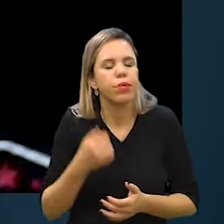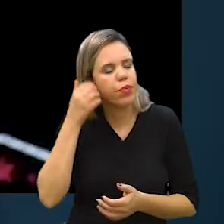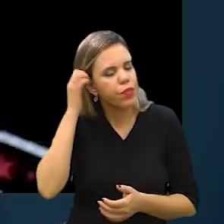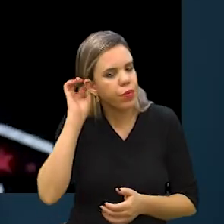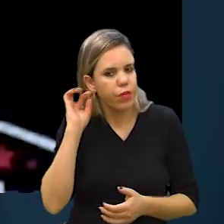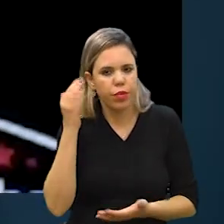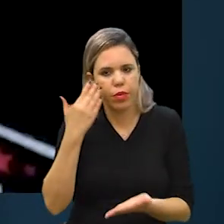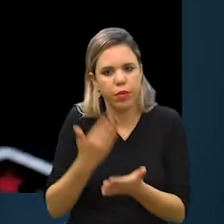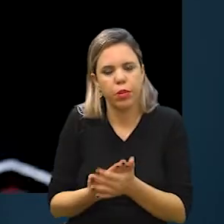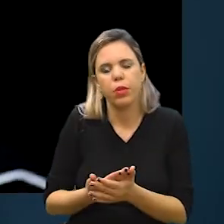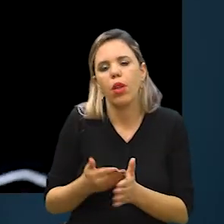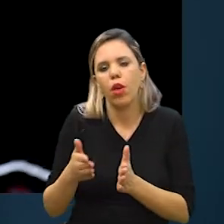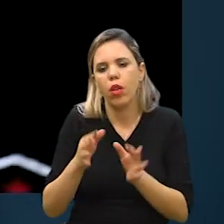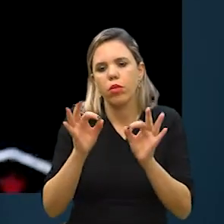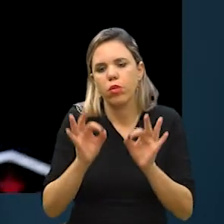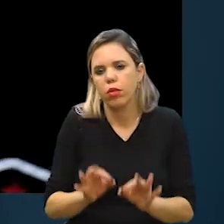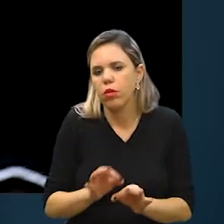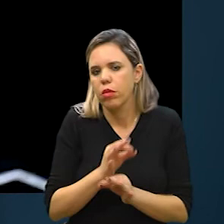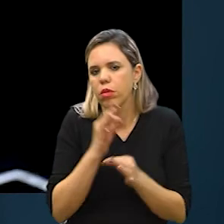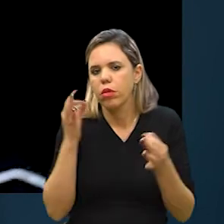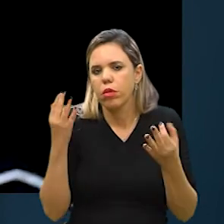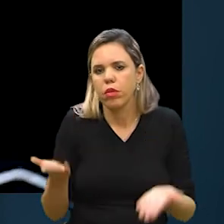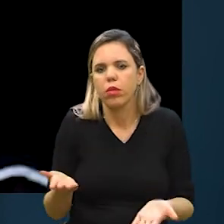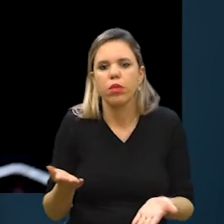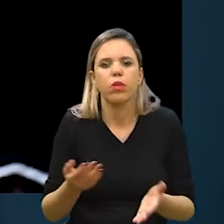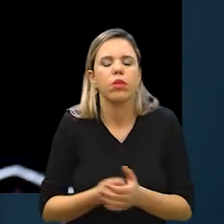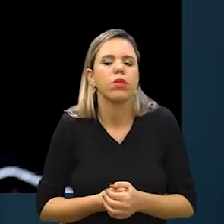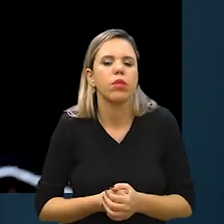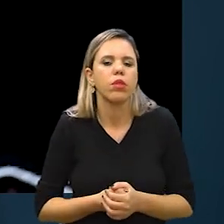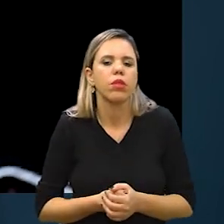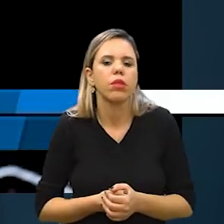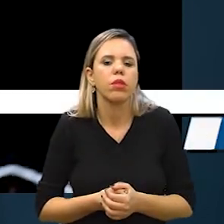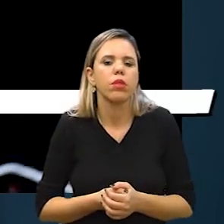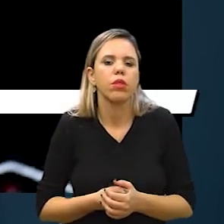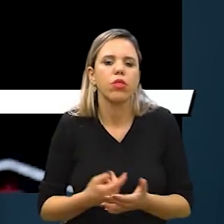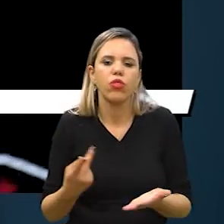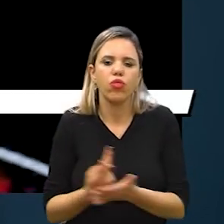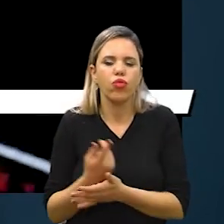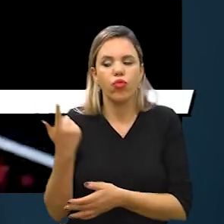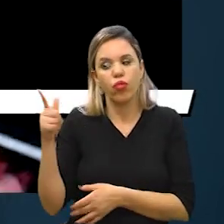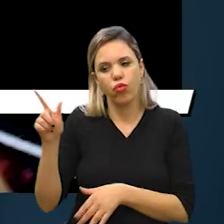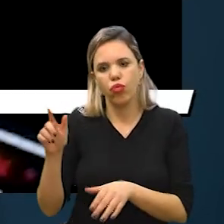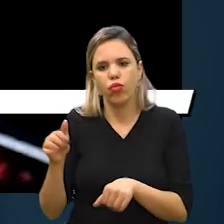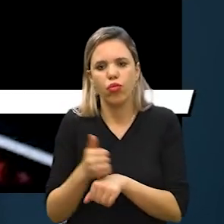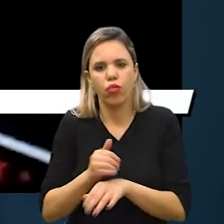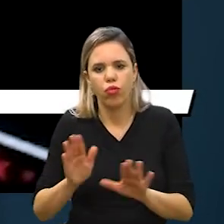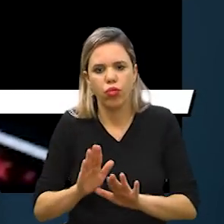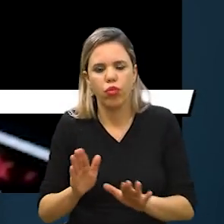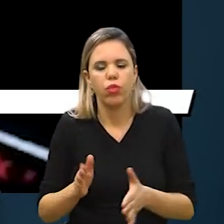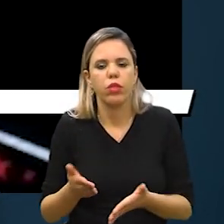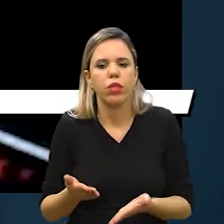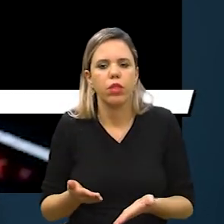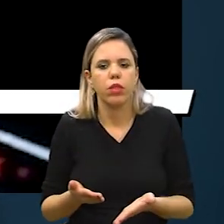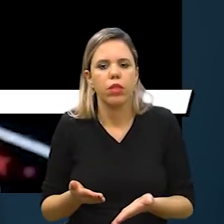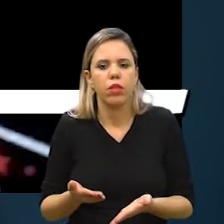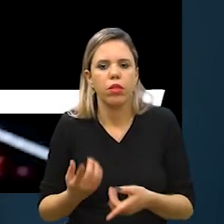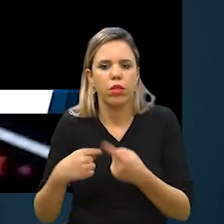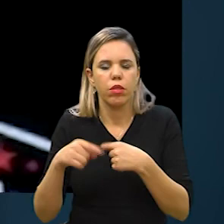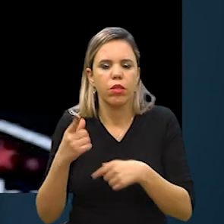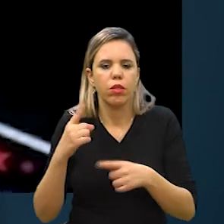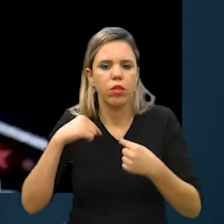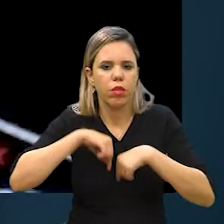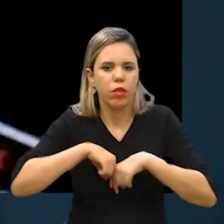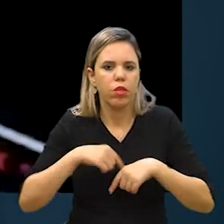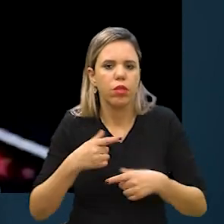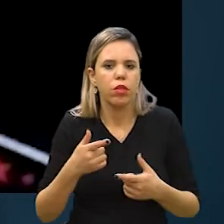avaliação você faz? Bom, eu acredito que o Thales está no caminho certo, talvez não que tivesse errado o outro, não é? Mas o que está na